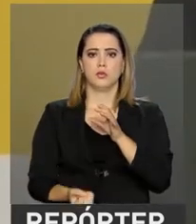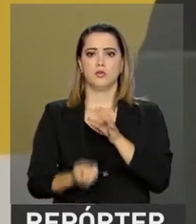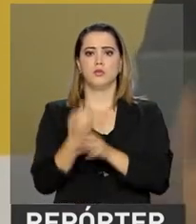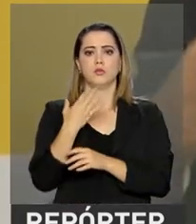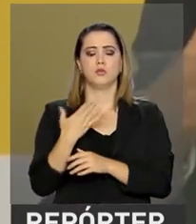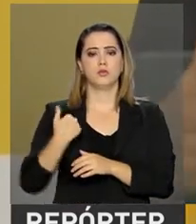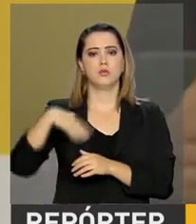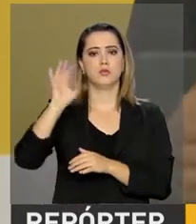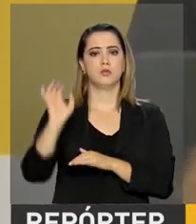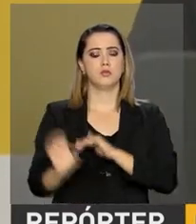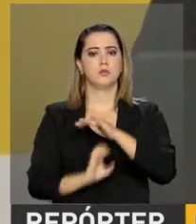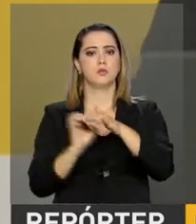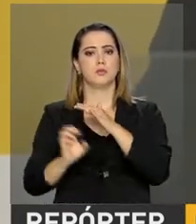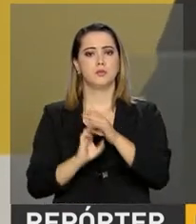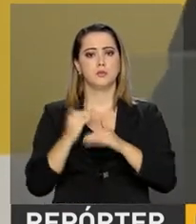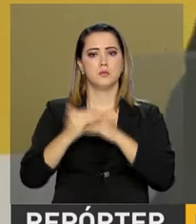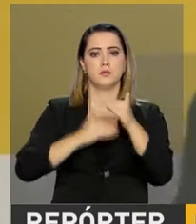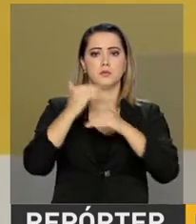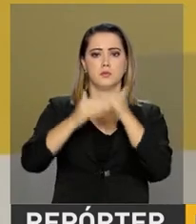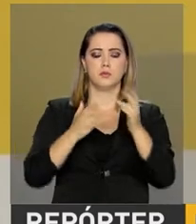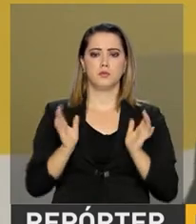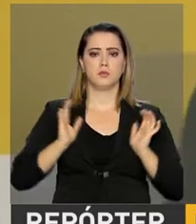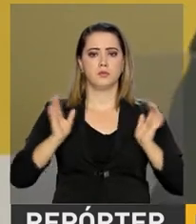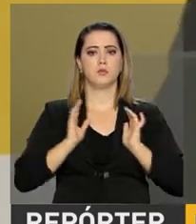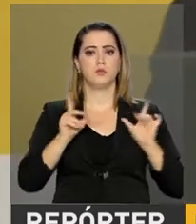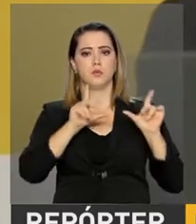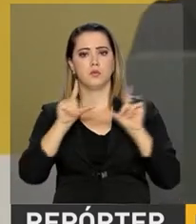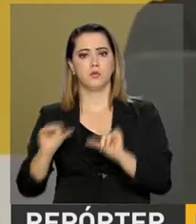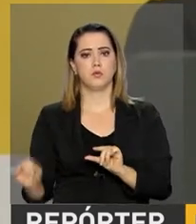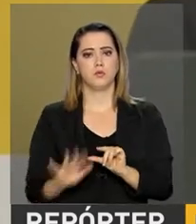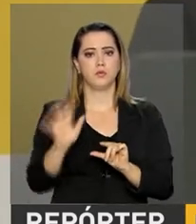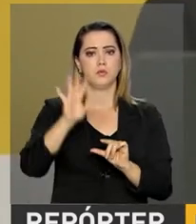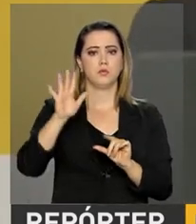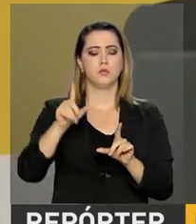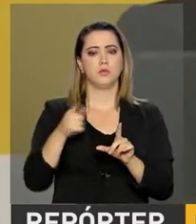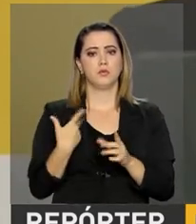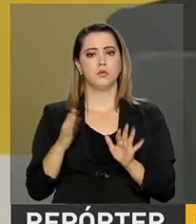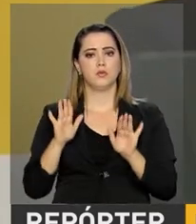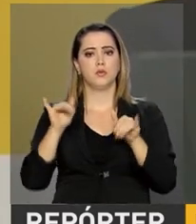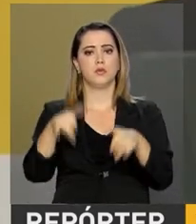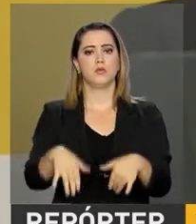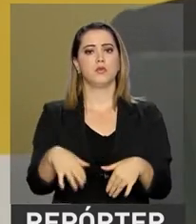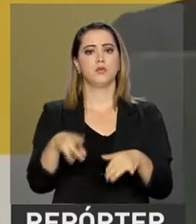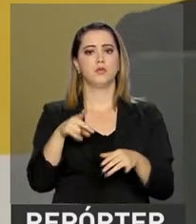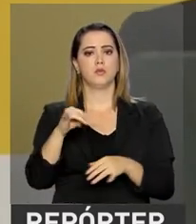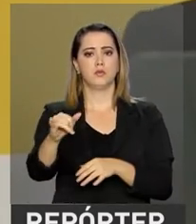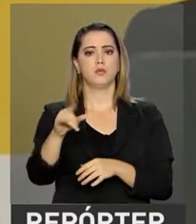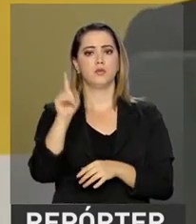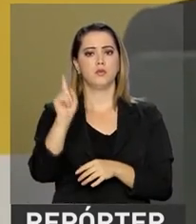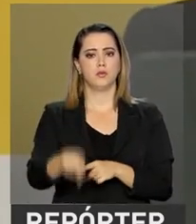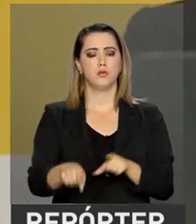empregos mais crescimento e mais sentem menos inflação e no final do dia